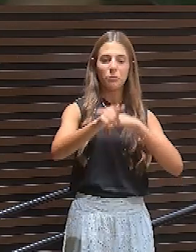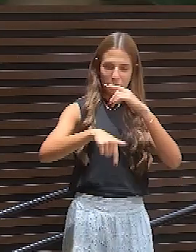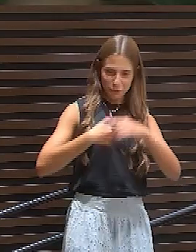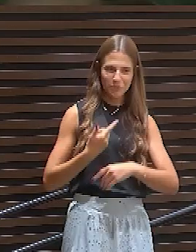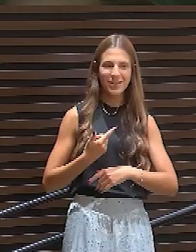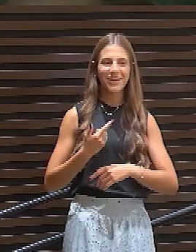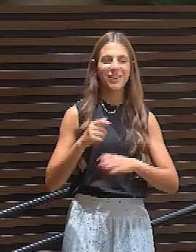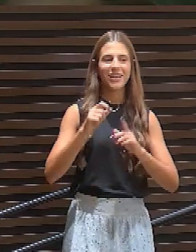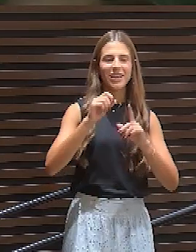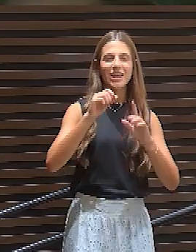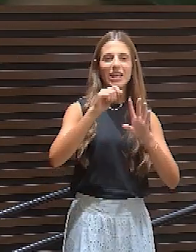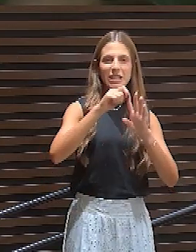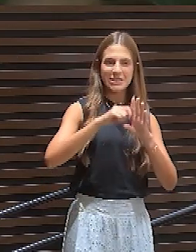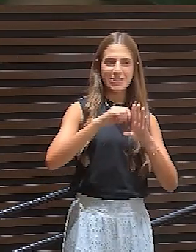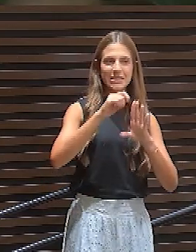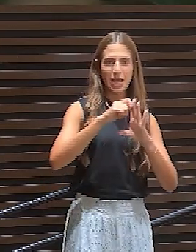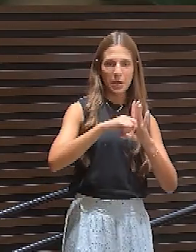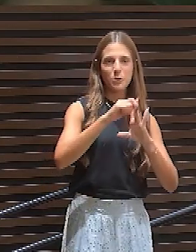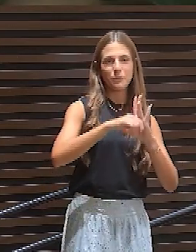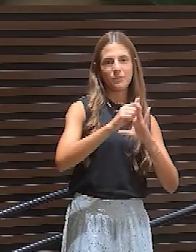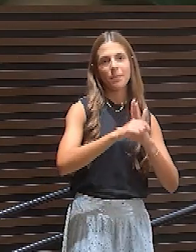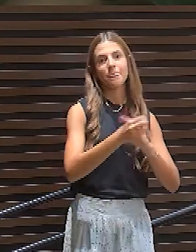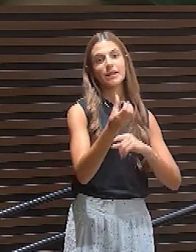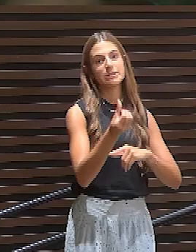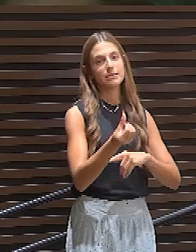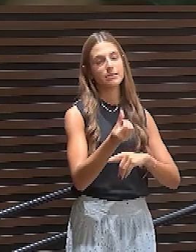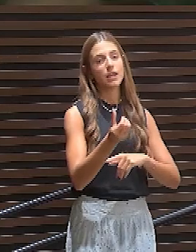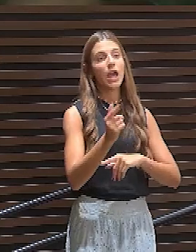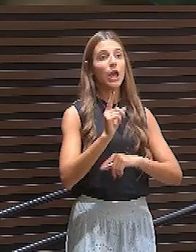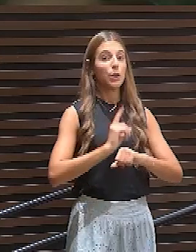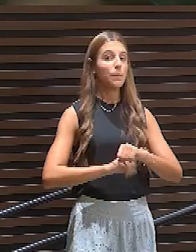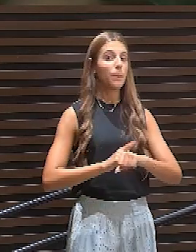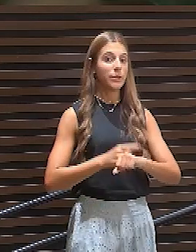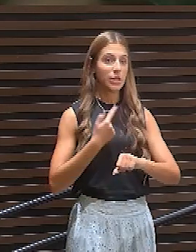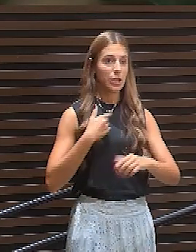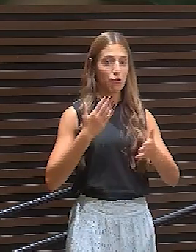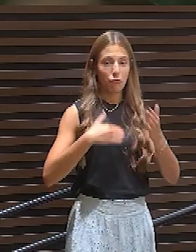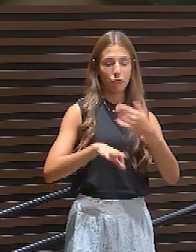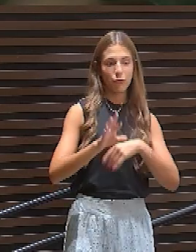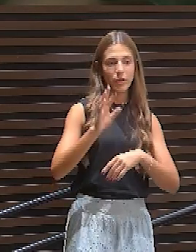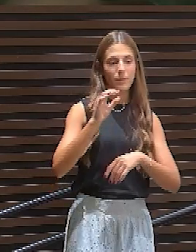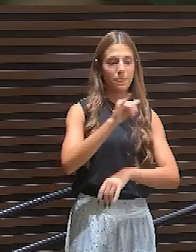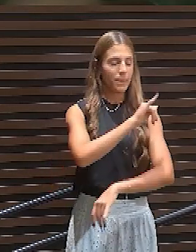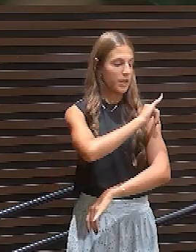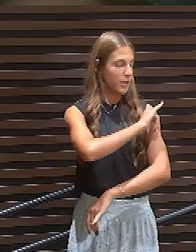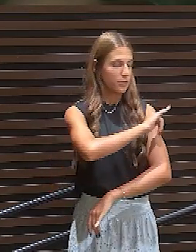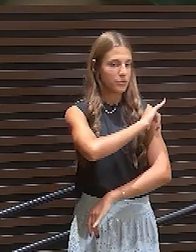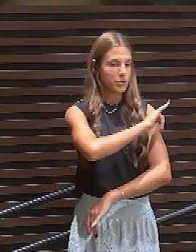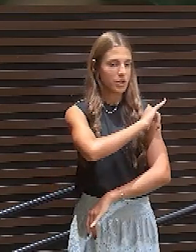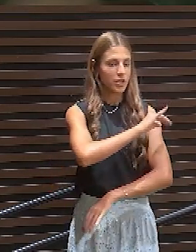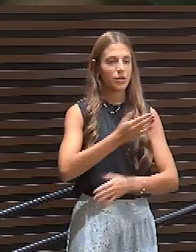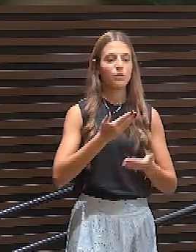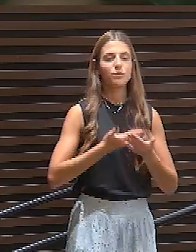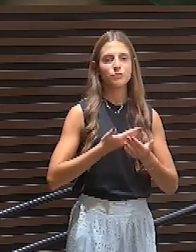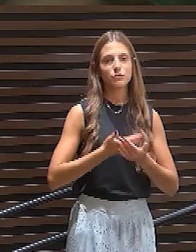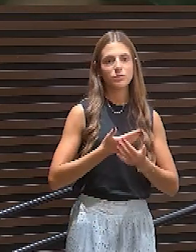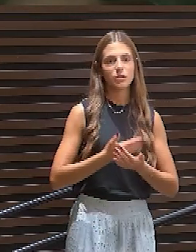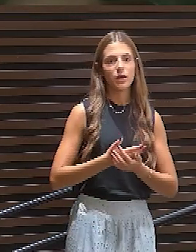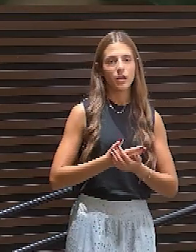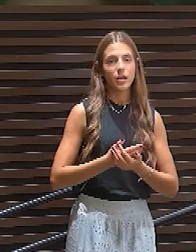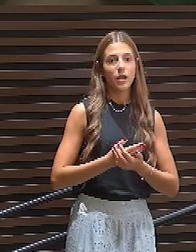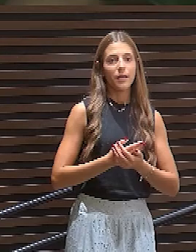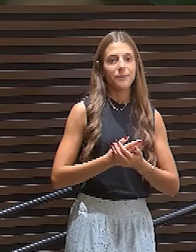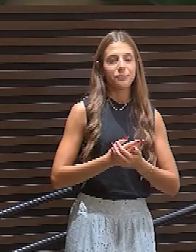Quando eu fui para o Rio de Janeiro estudar, meu pai escreveu uma carta para mim e entre vir e